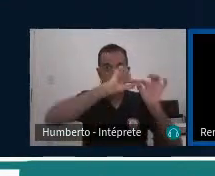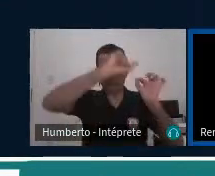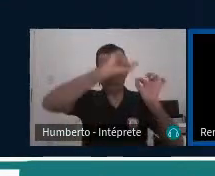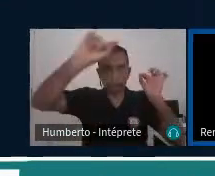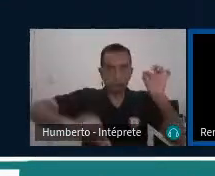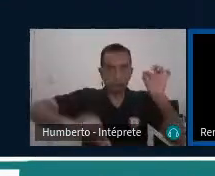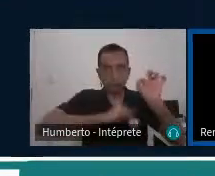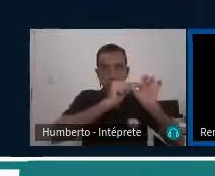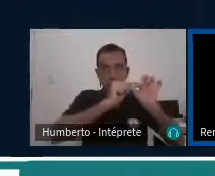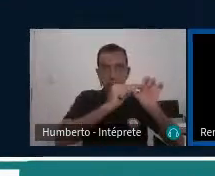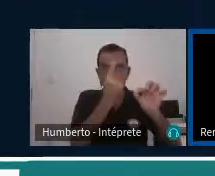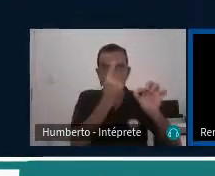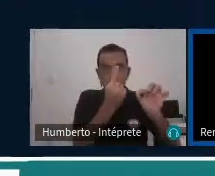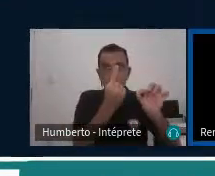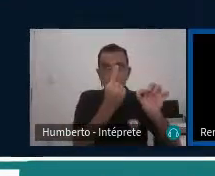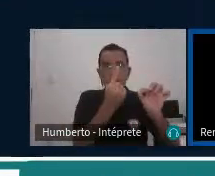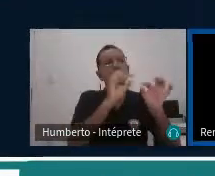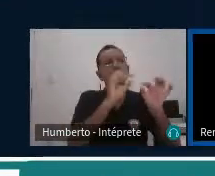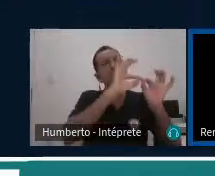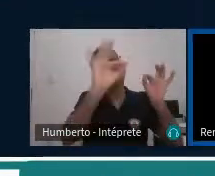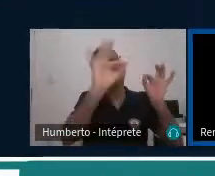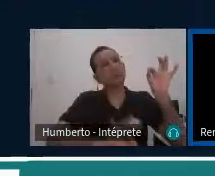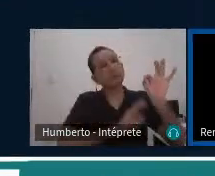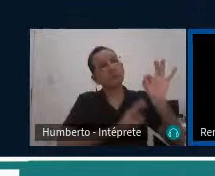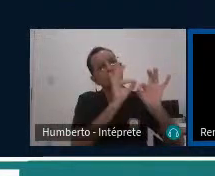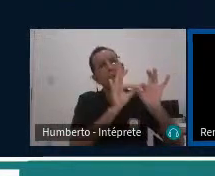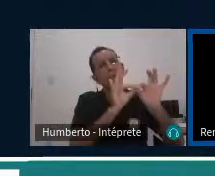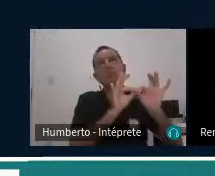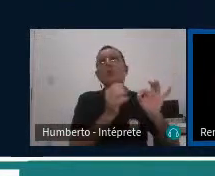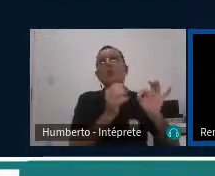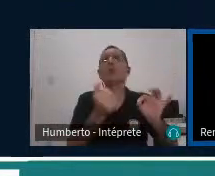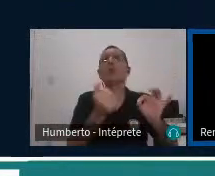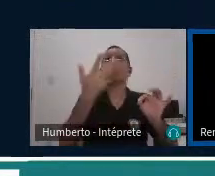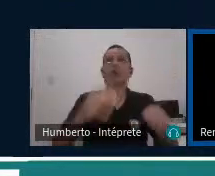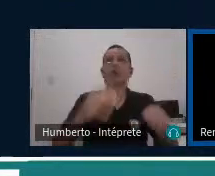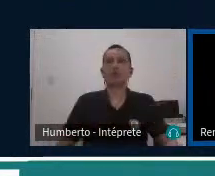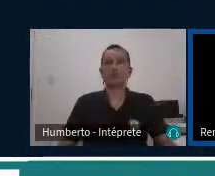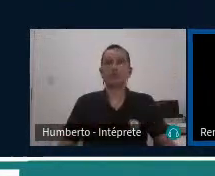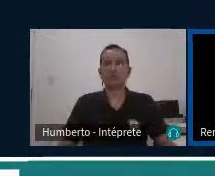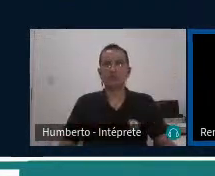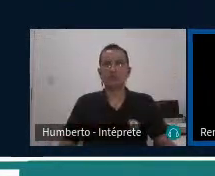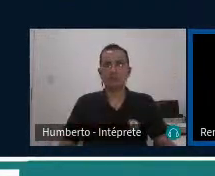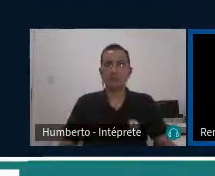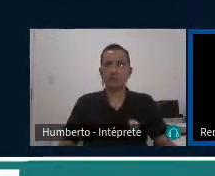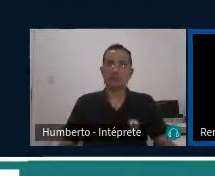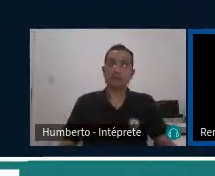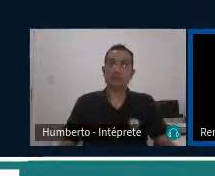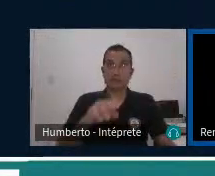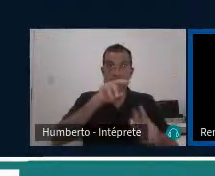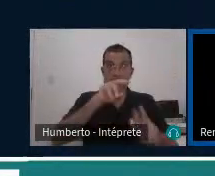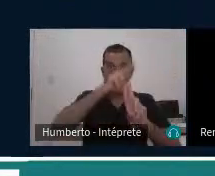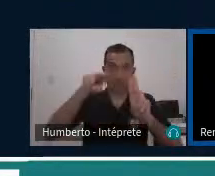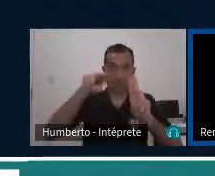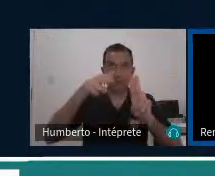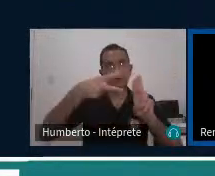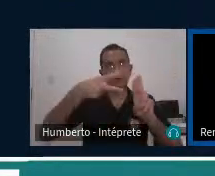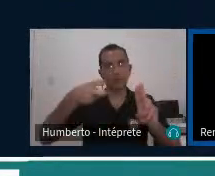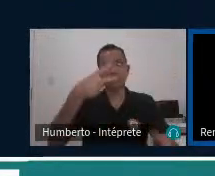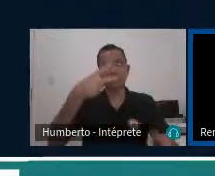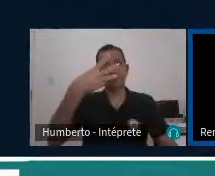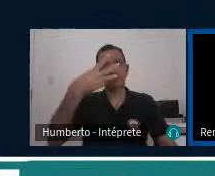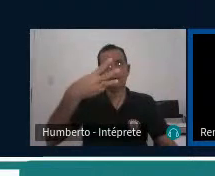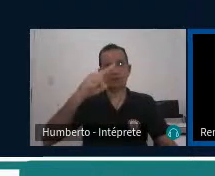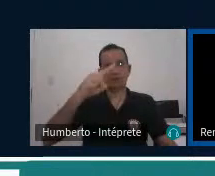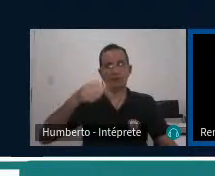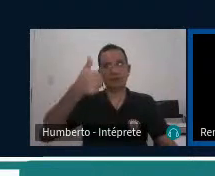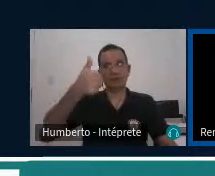círculo, quanto isso vale quando a gente faz a conta? πr, se o π é 3,14 e o r é o raio dividido por